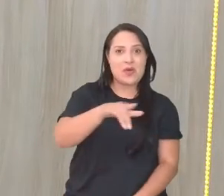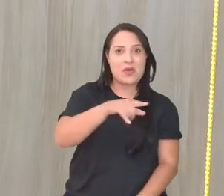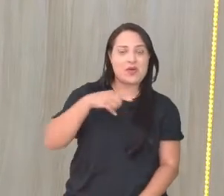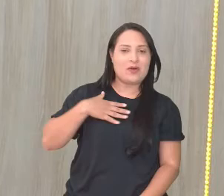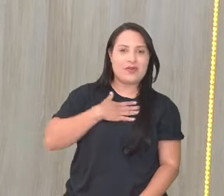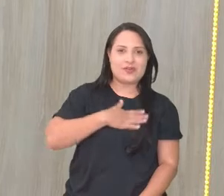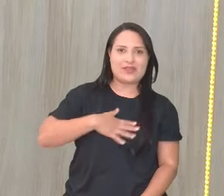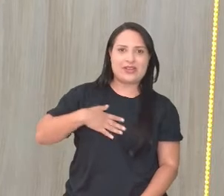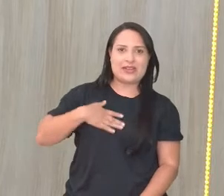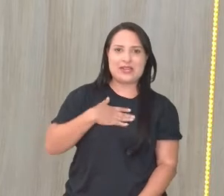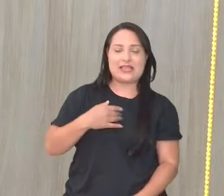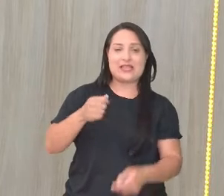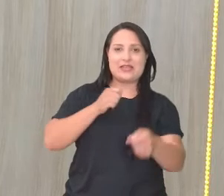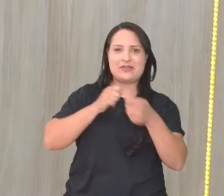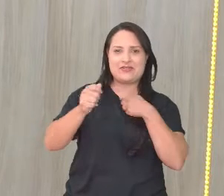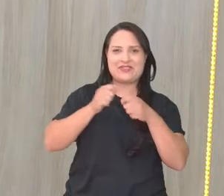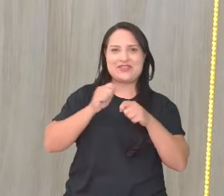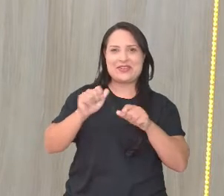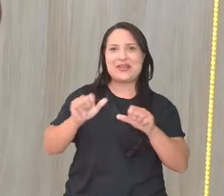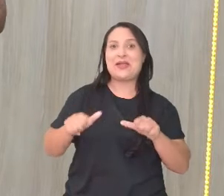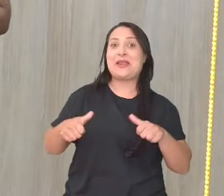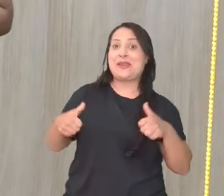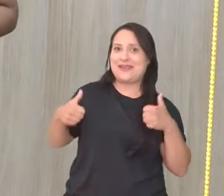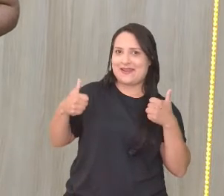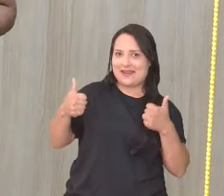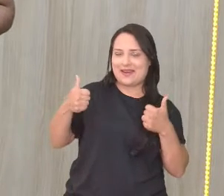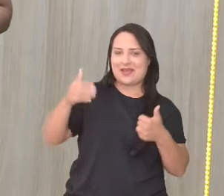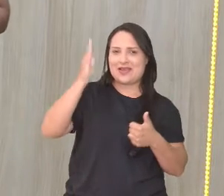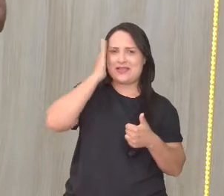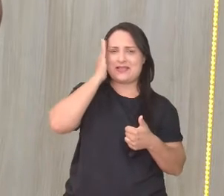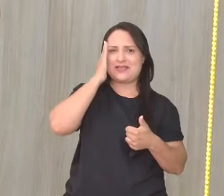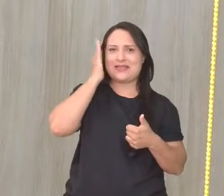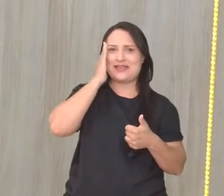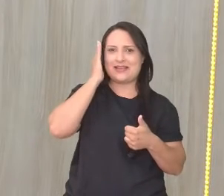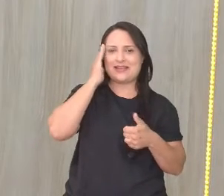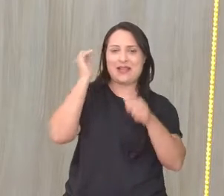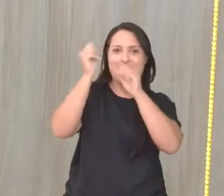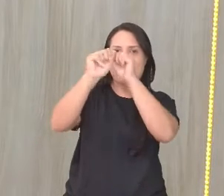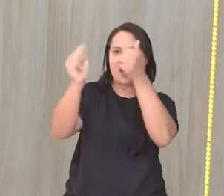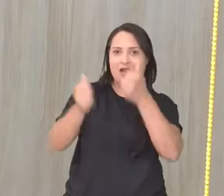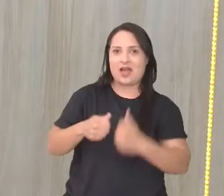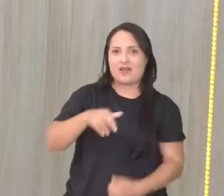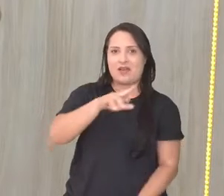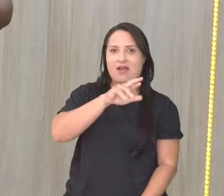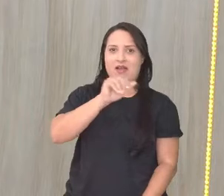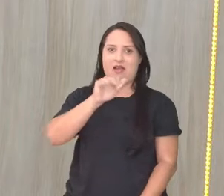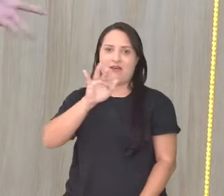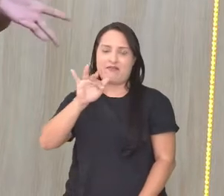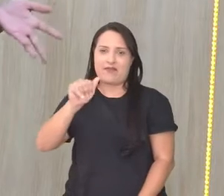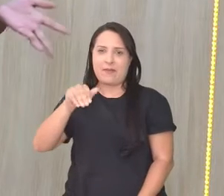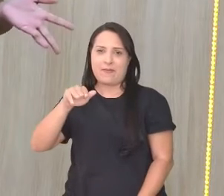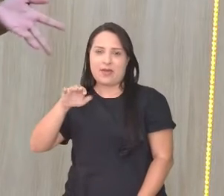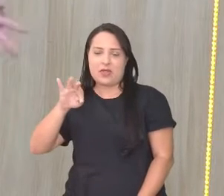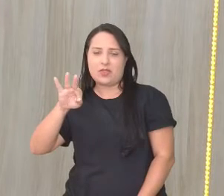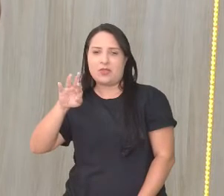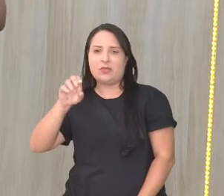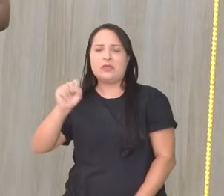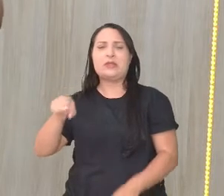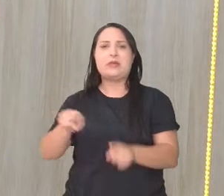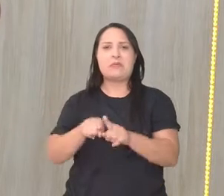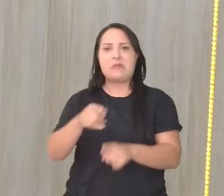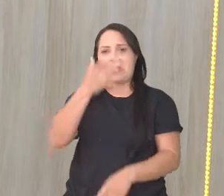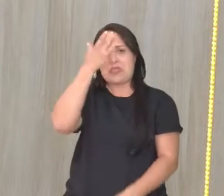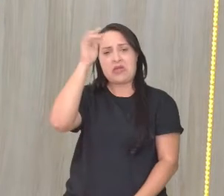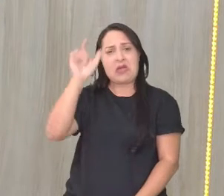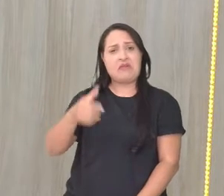é incrível, ajuda a gente a entender muito sobre a arte do Rafa Matos e sobre como ele é na vida como pessoa, né? Espero que